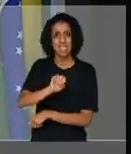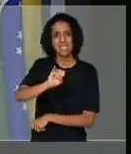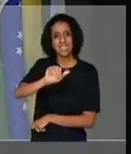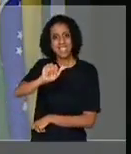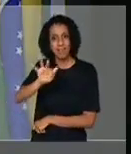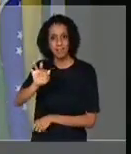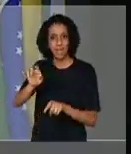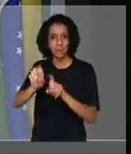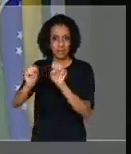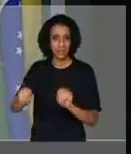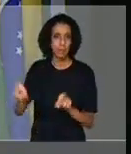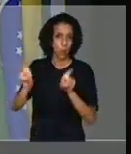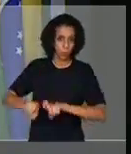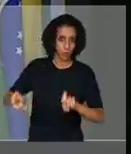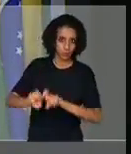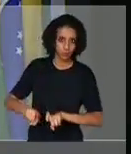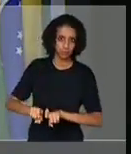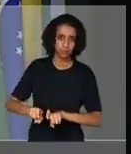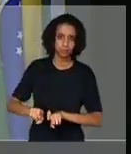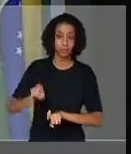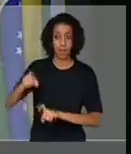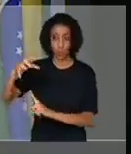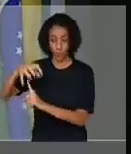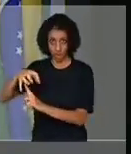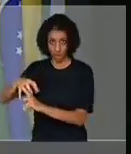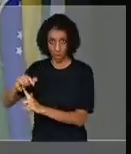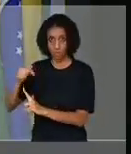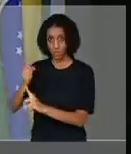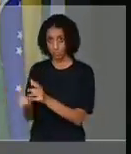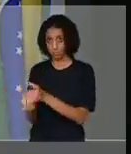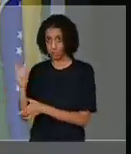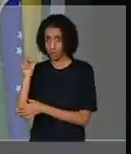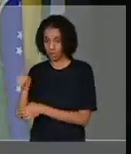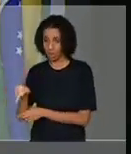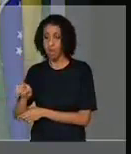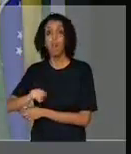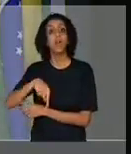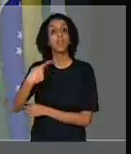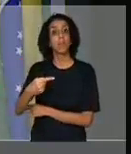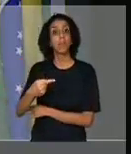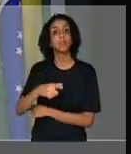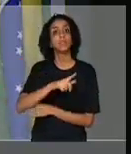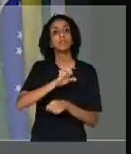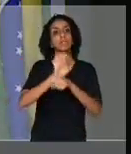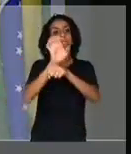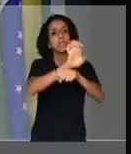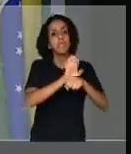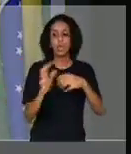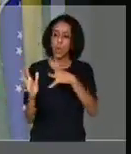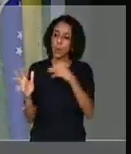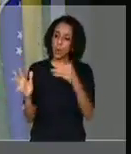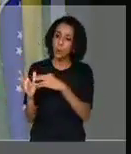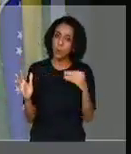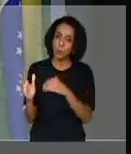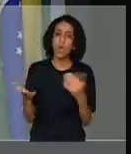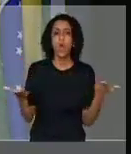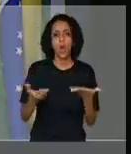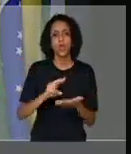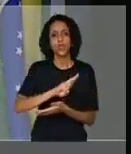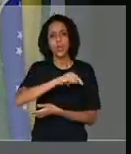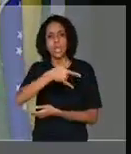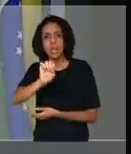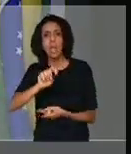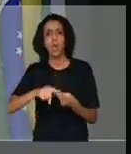O CIAF Paraná acabou sendo modelar para os demais estados do Brasil, que hoje a União tem, os